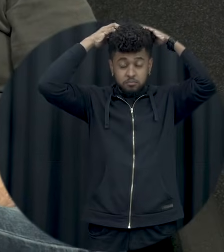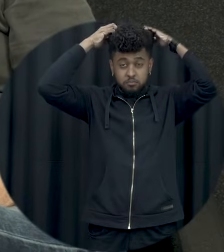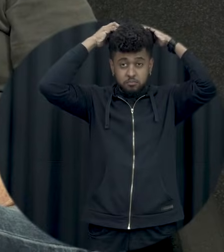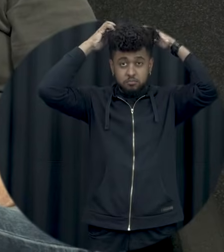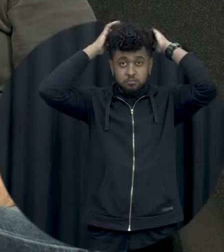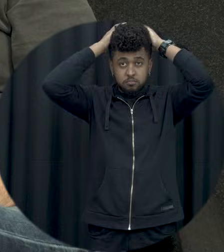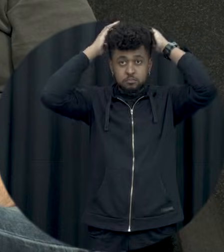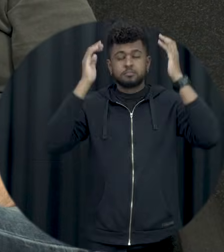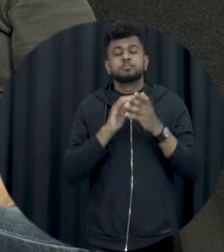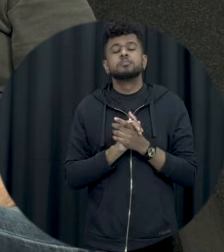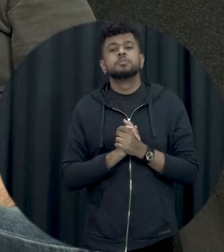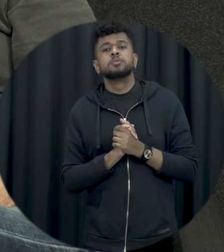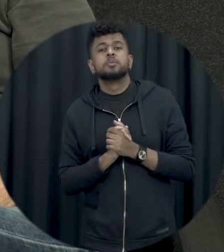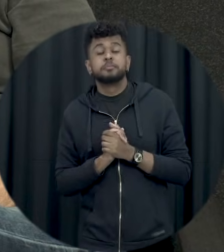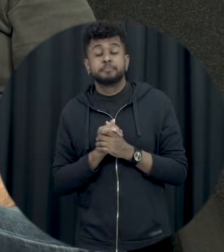Primeiro,